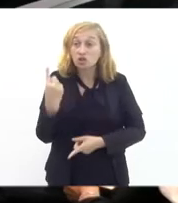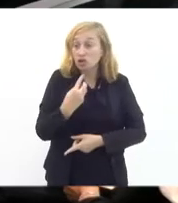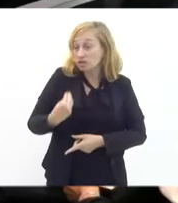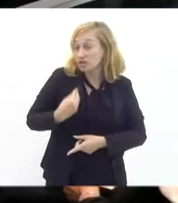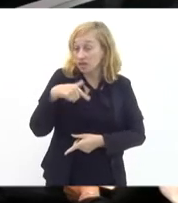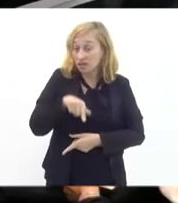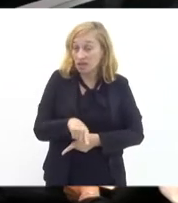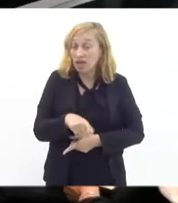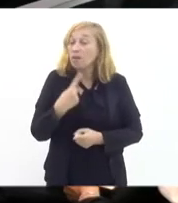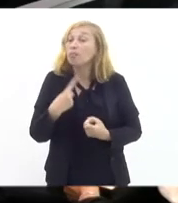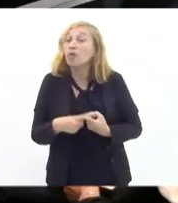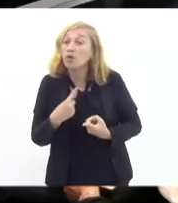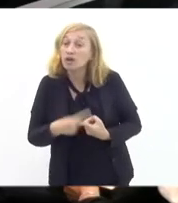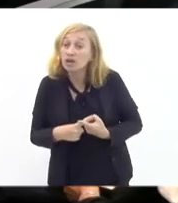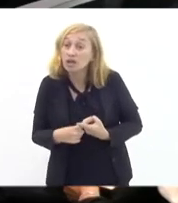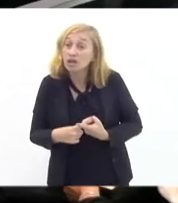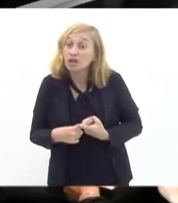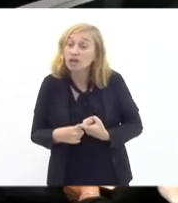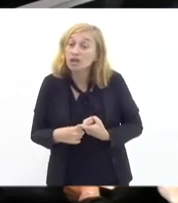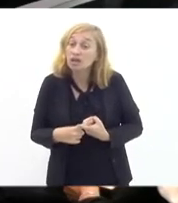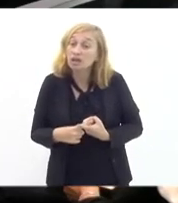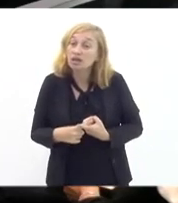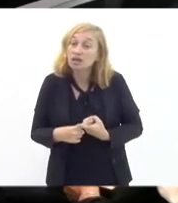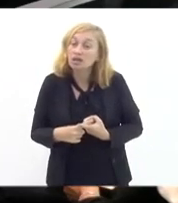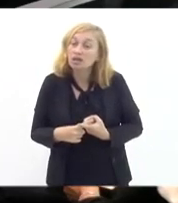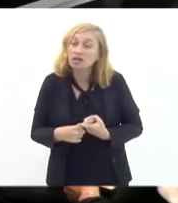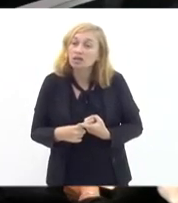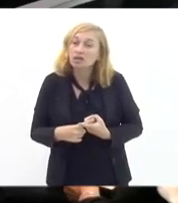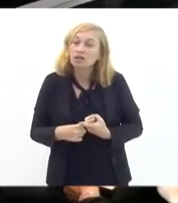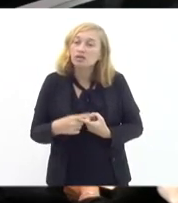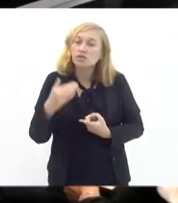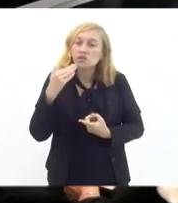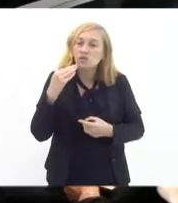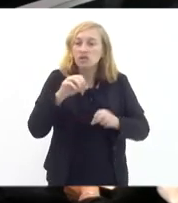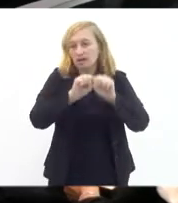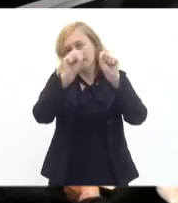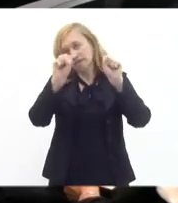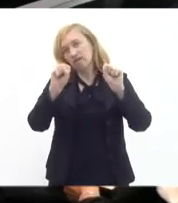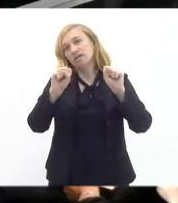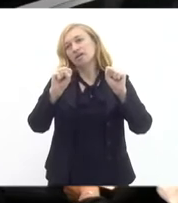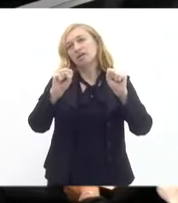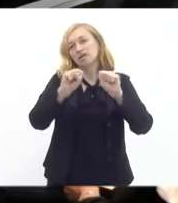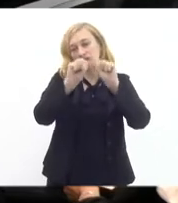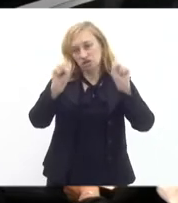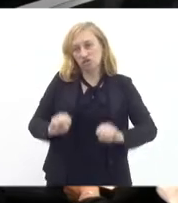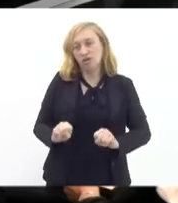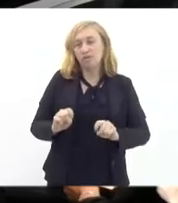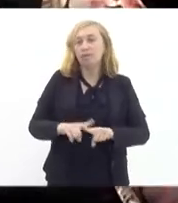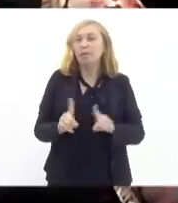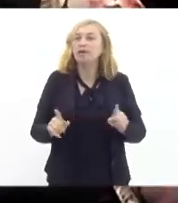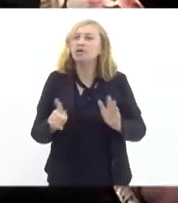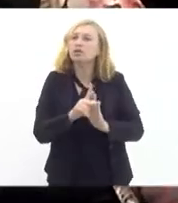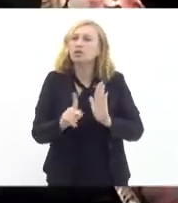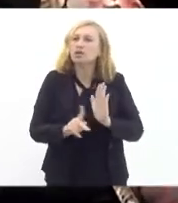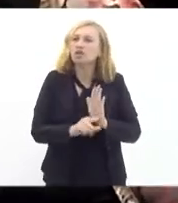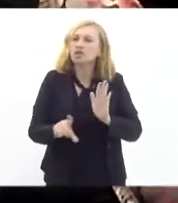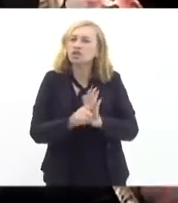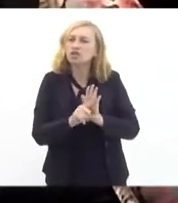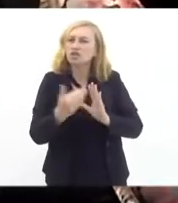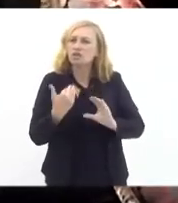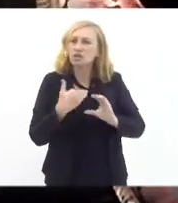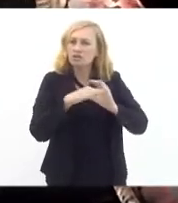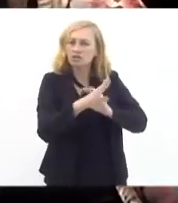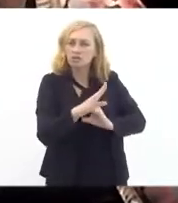aqui, por quê? Porque exatamente é falho o sistema, né? É falho o sistema. Agora, projeto de lei, eu mando para o